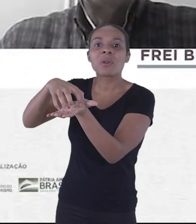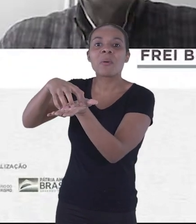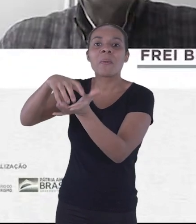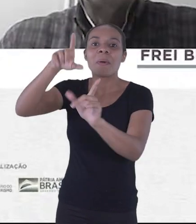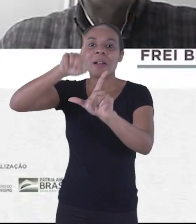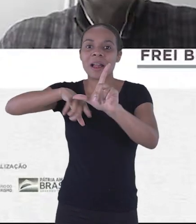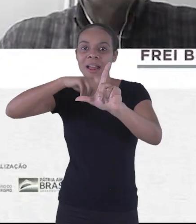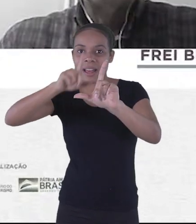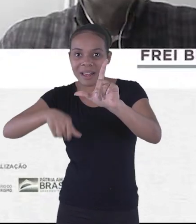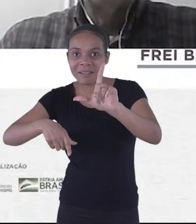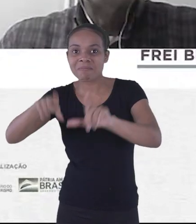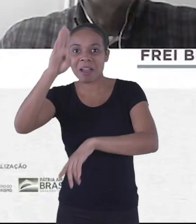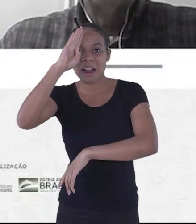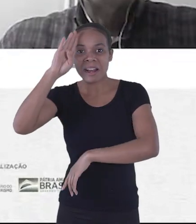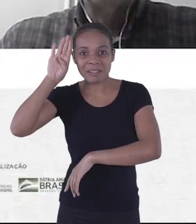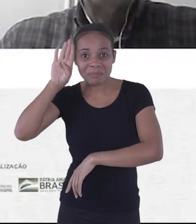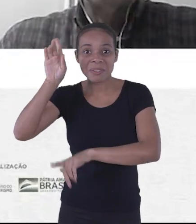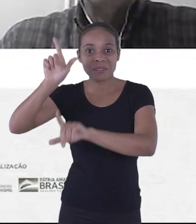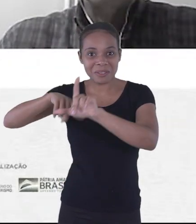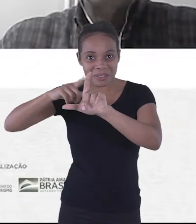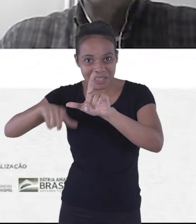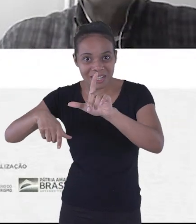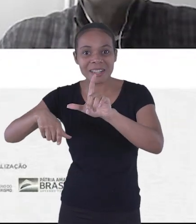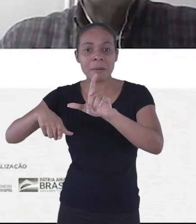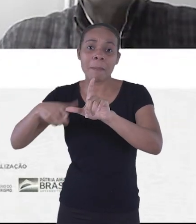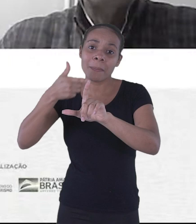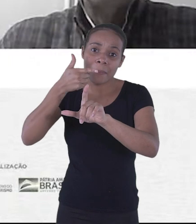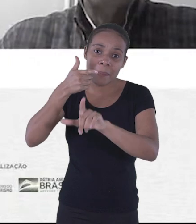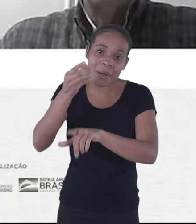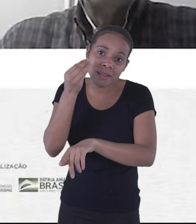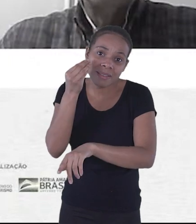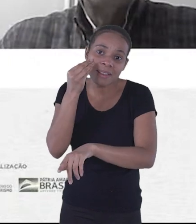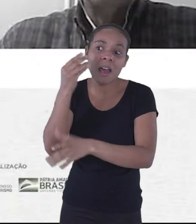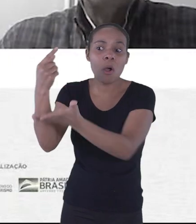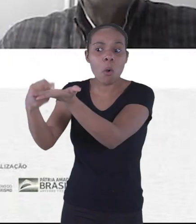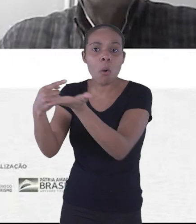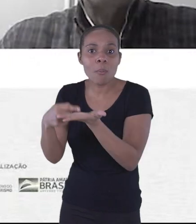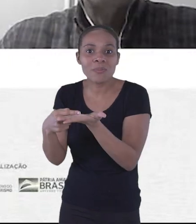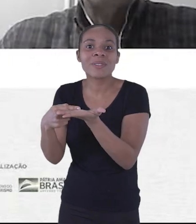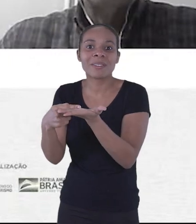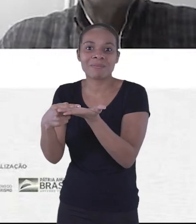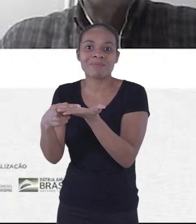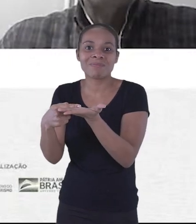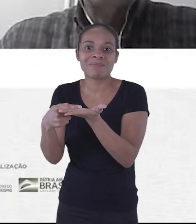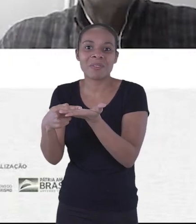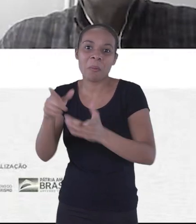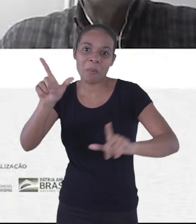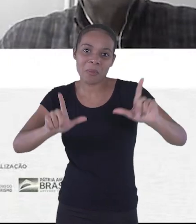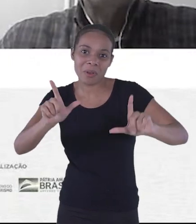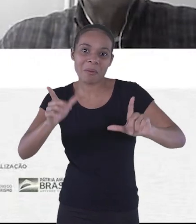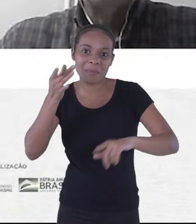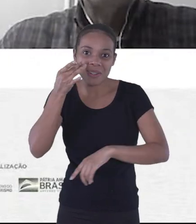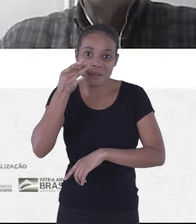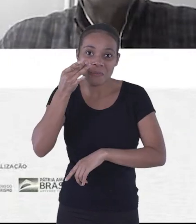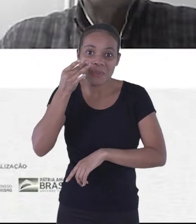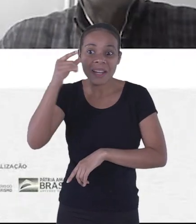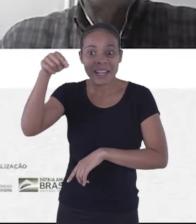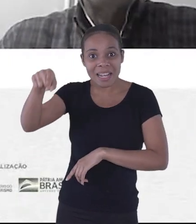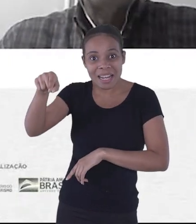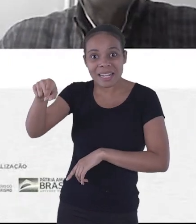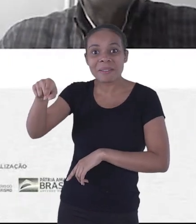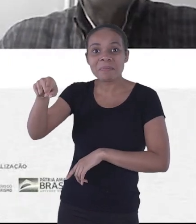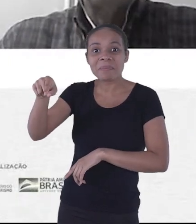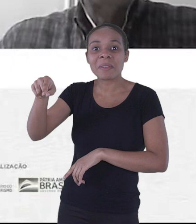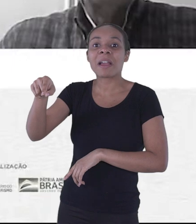os lançamentos presenciais, né? E a companhia era a única editora que aceitava a ligação a